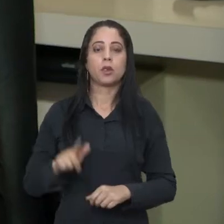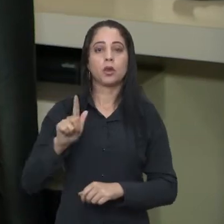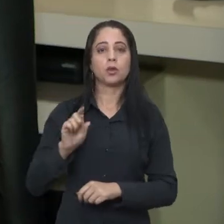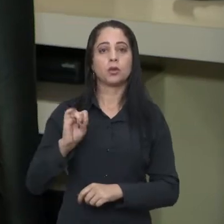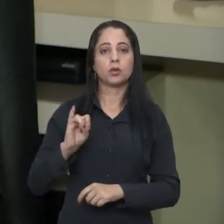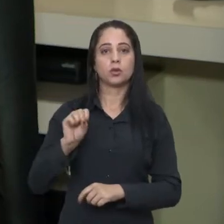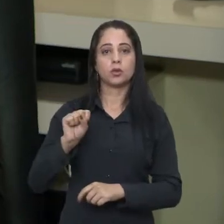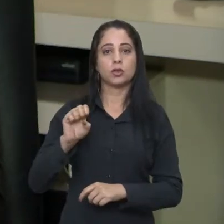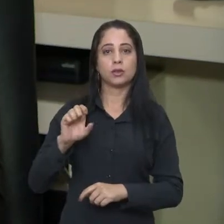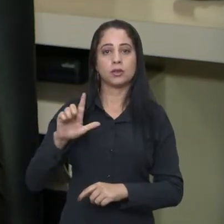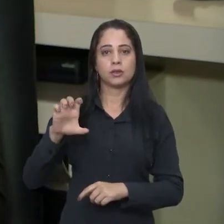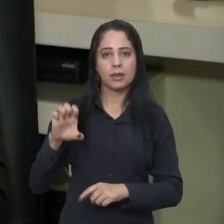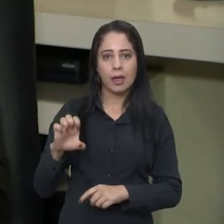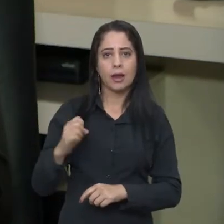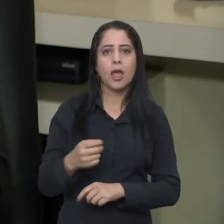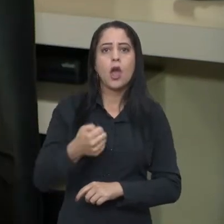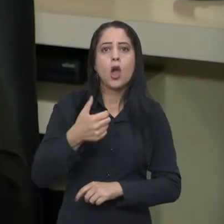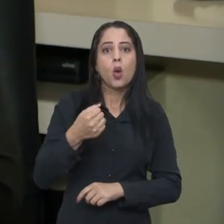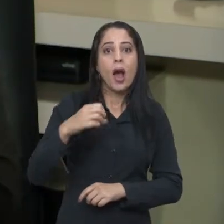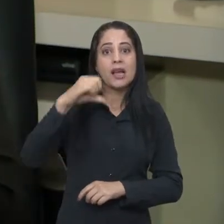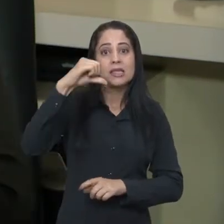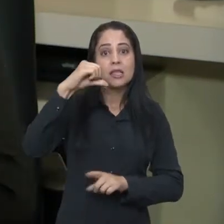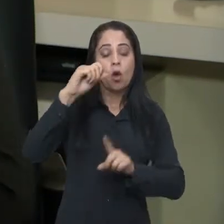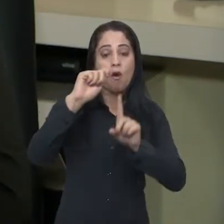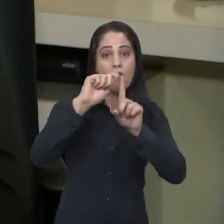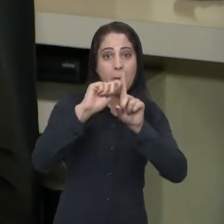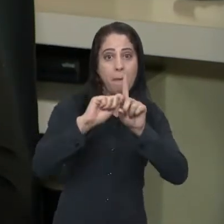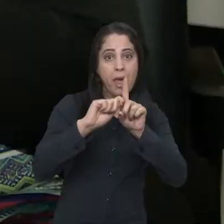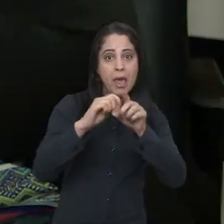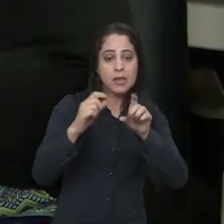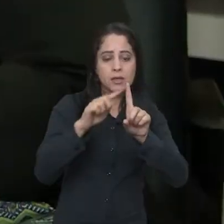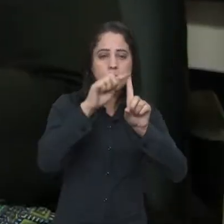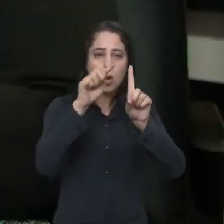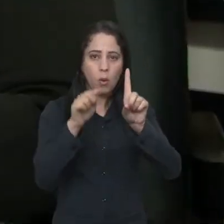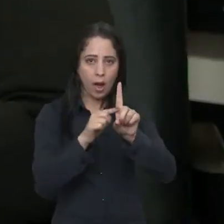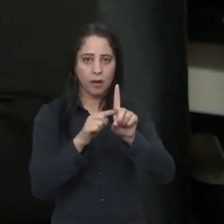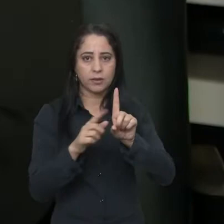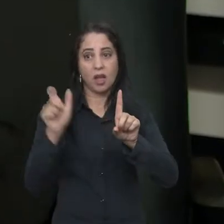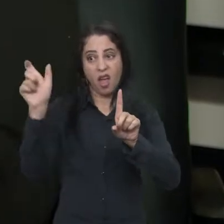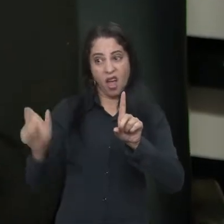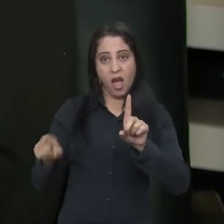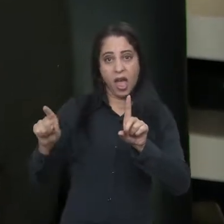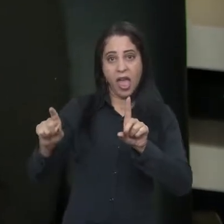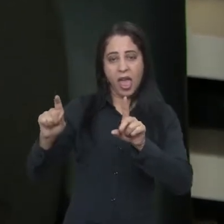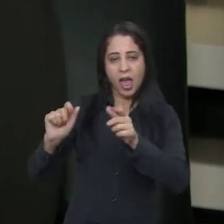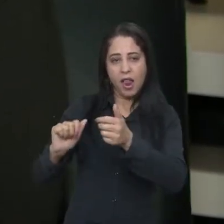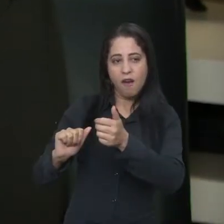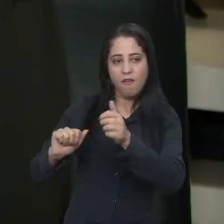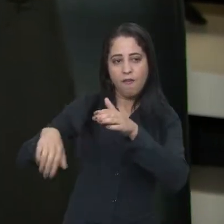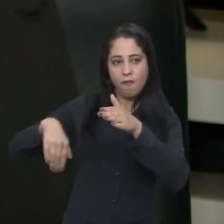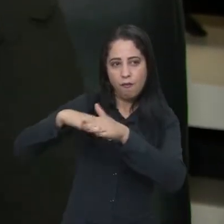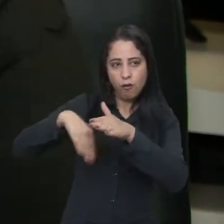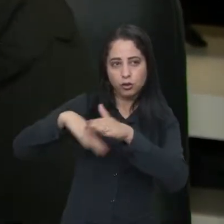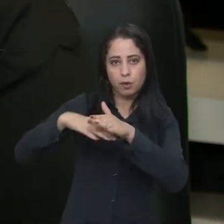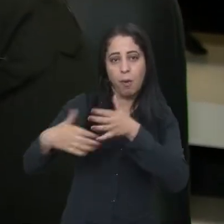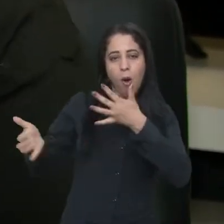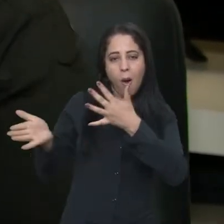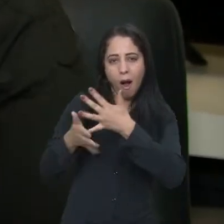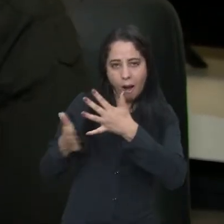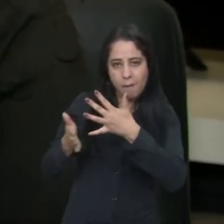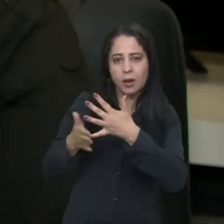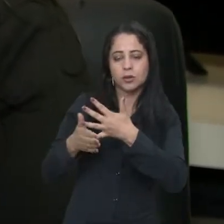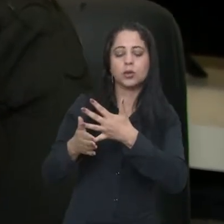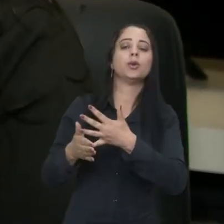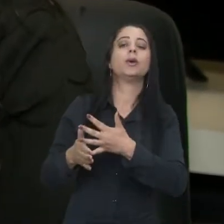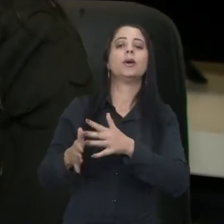e a Gisele está quase completando o nono mês de gravidez jogadora de futebol amador ela conta que precisou mudar